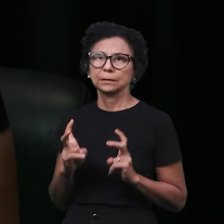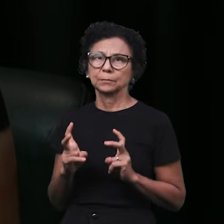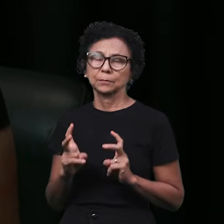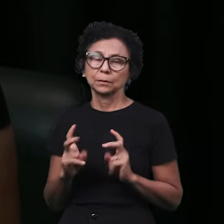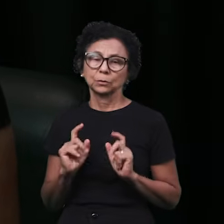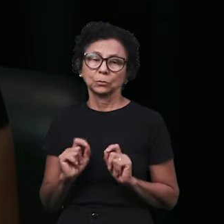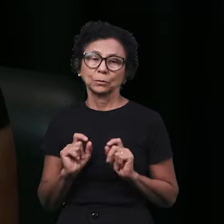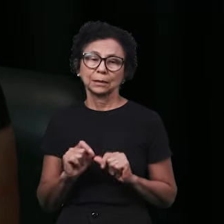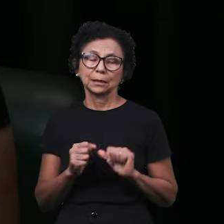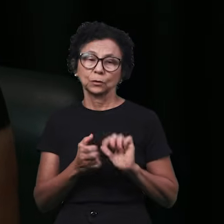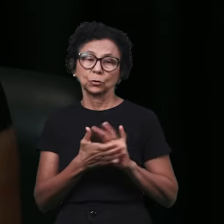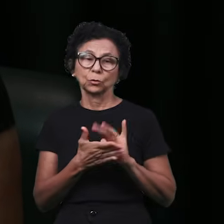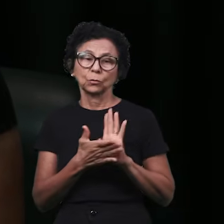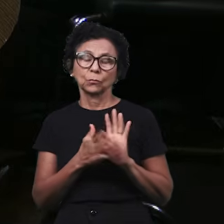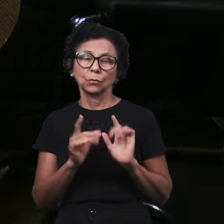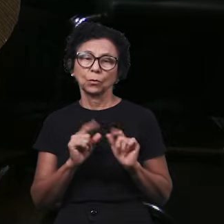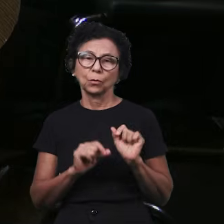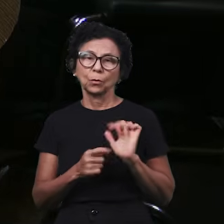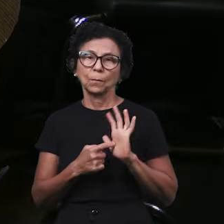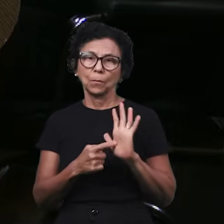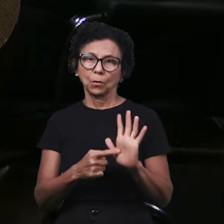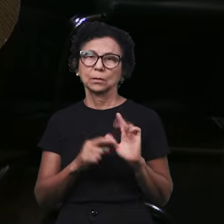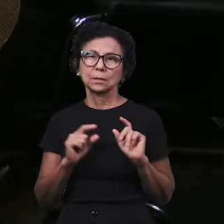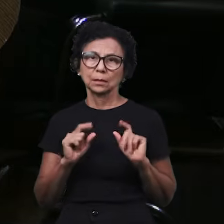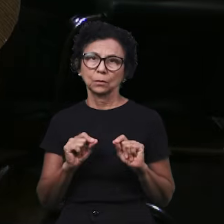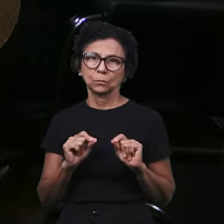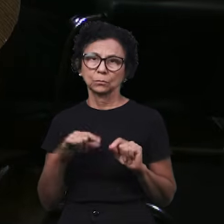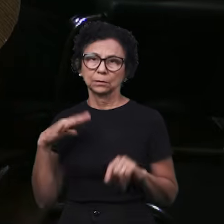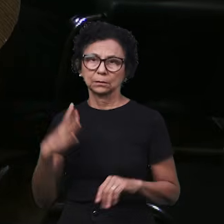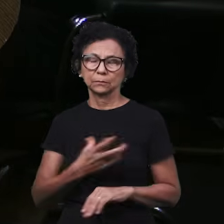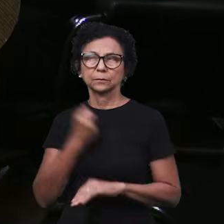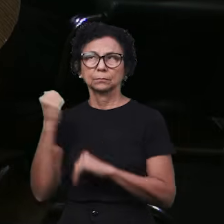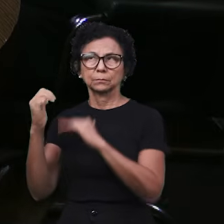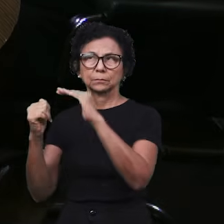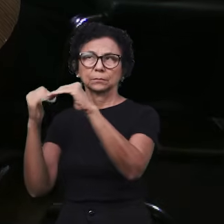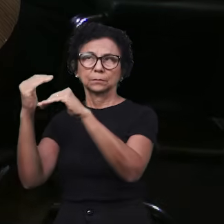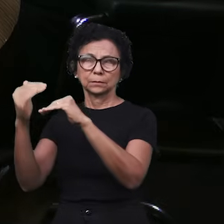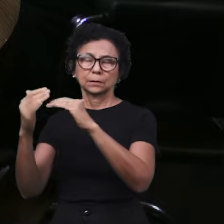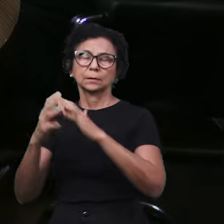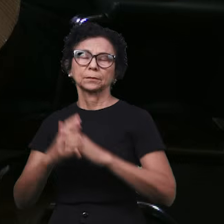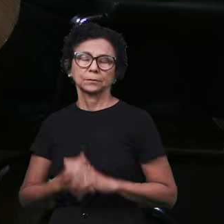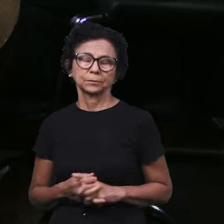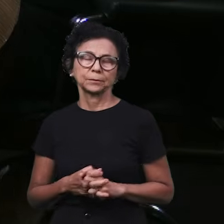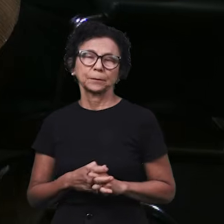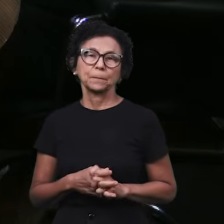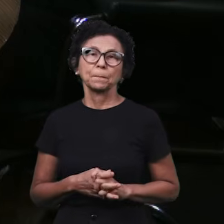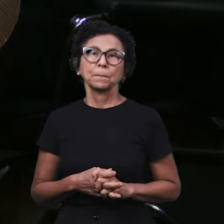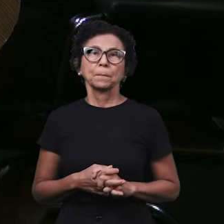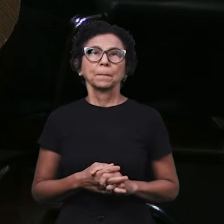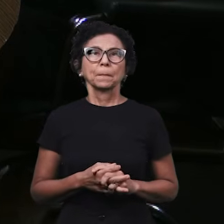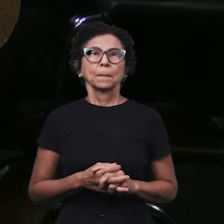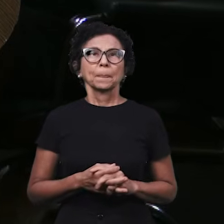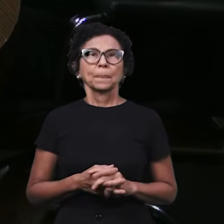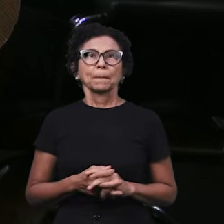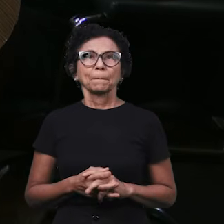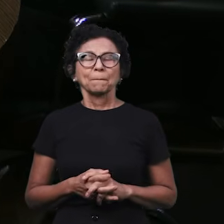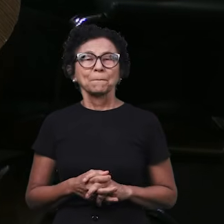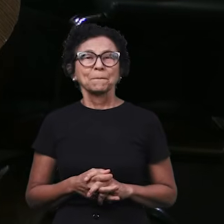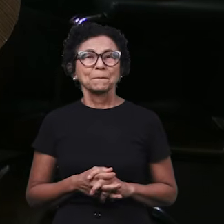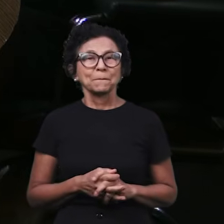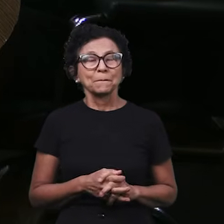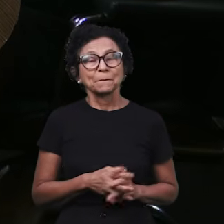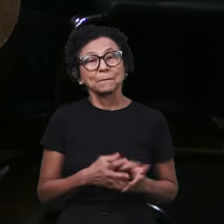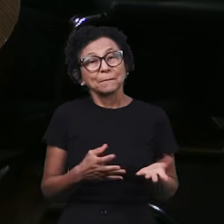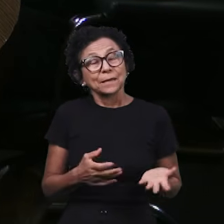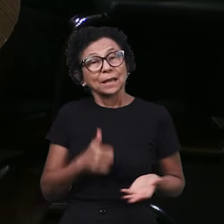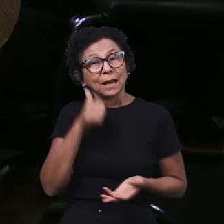salvação. Sim. Né? Sim, e como é uma bênção. Porque, assim, a irmã, ela não